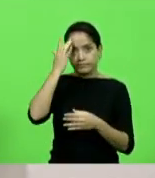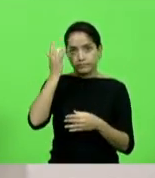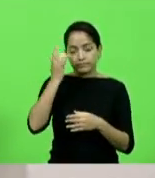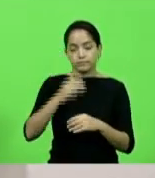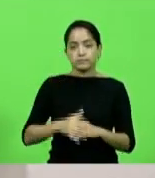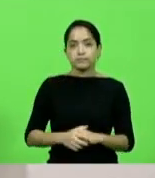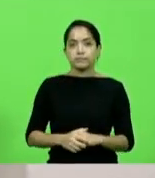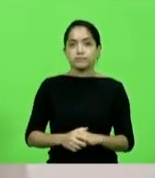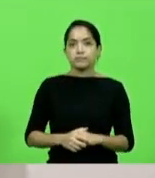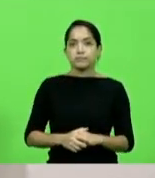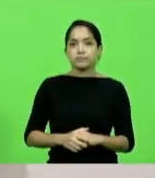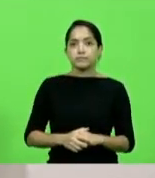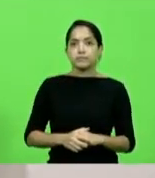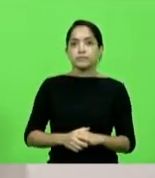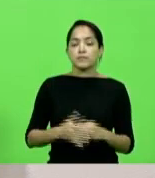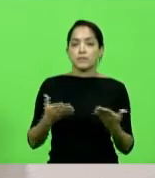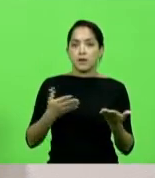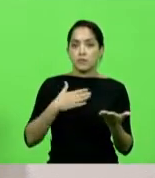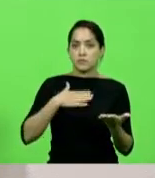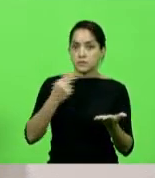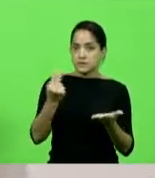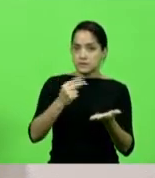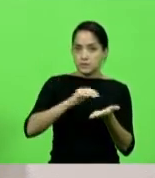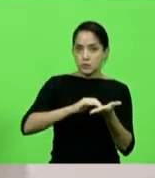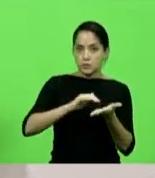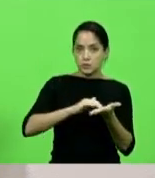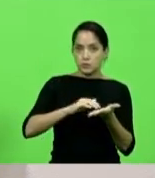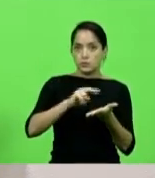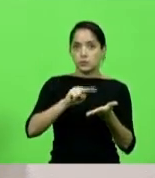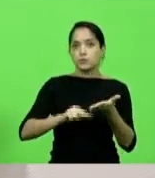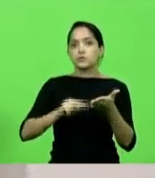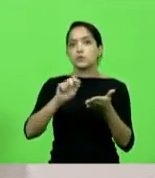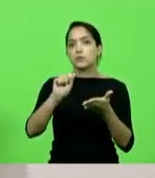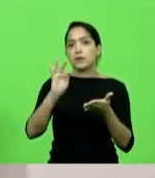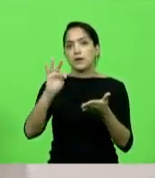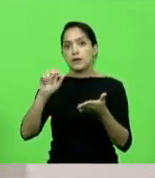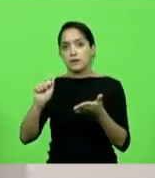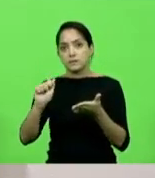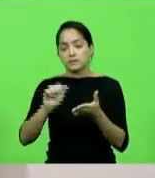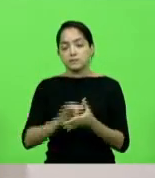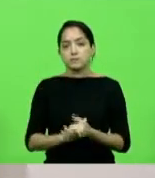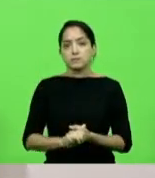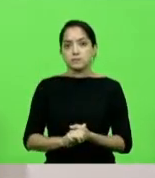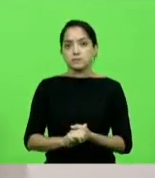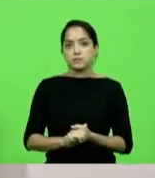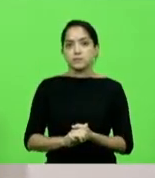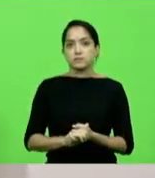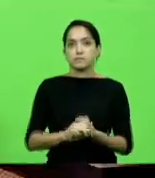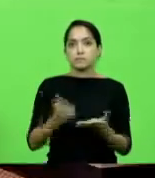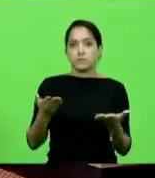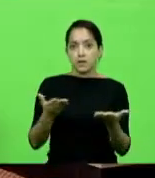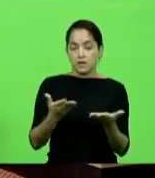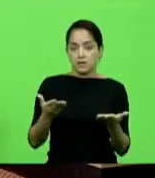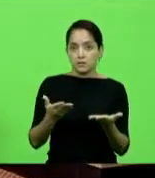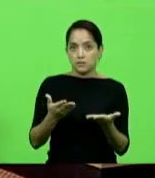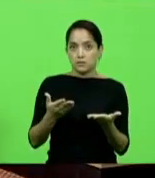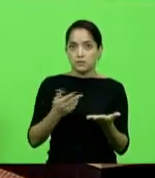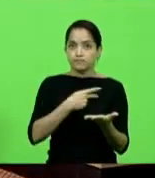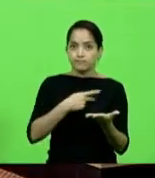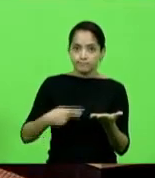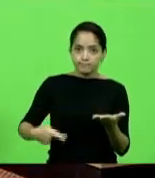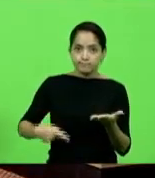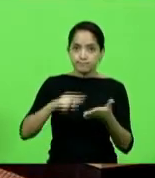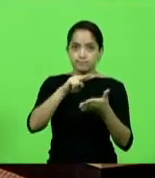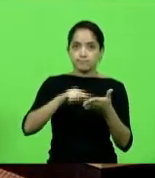no horário regimental. Para constar, eu, segundo o secretário, lavrei a presente ata. Senhor presidente, essas